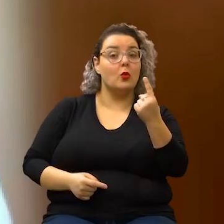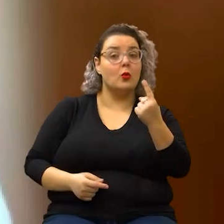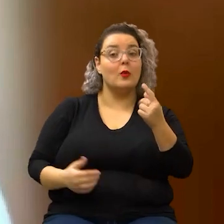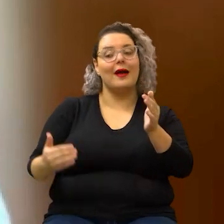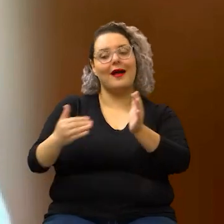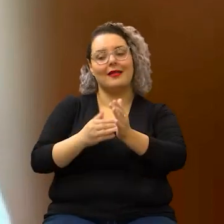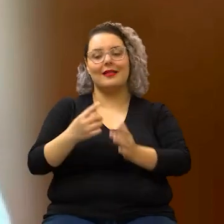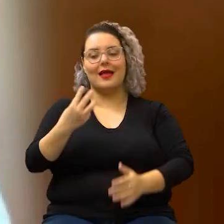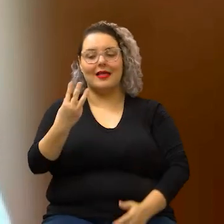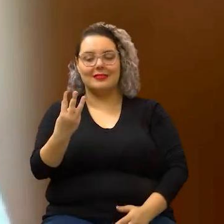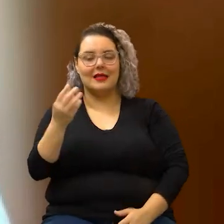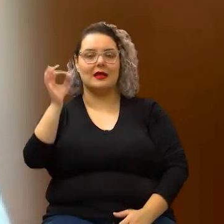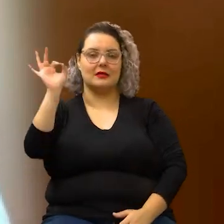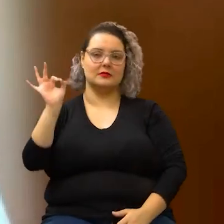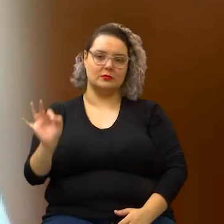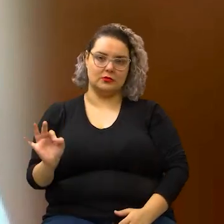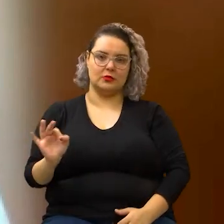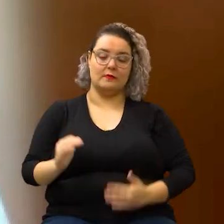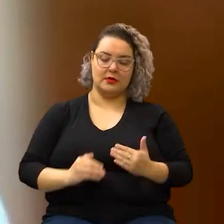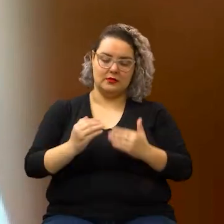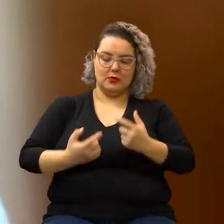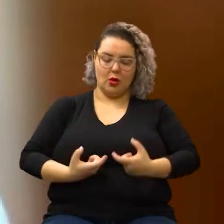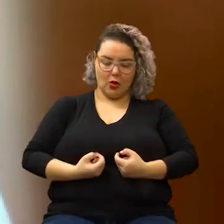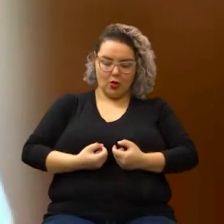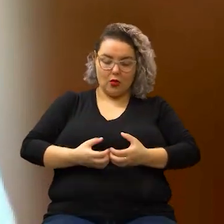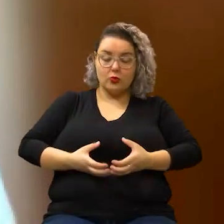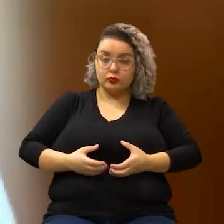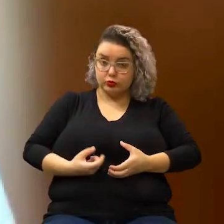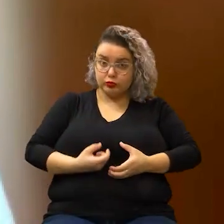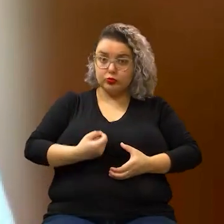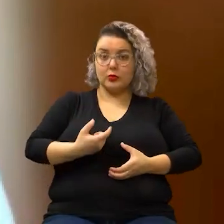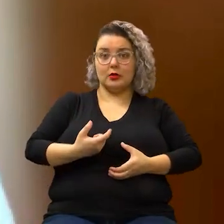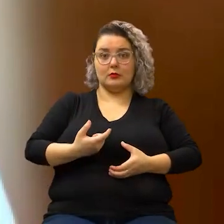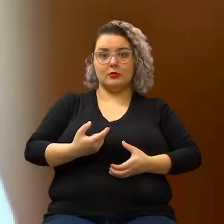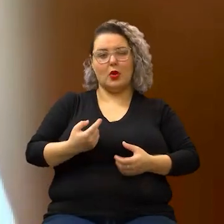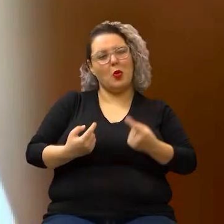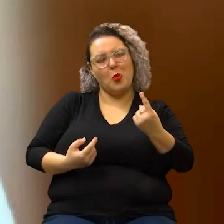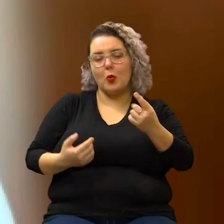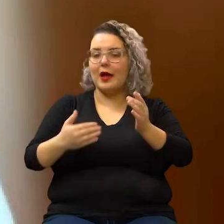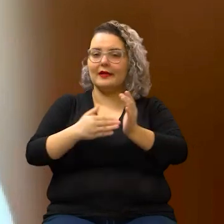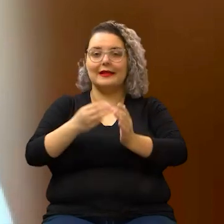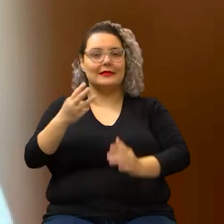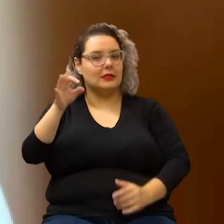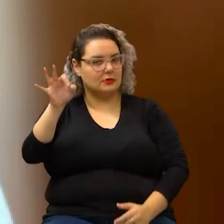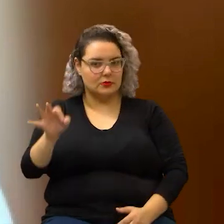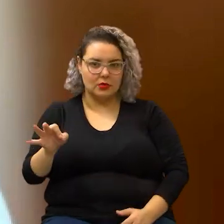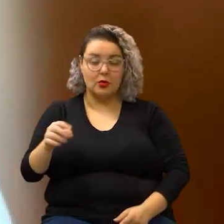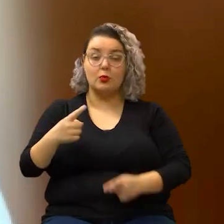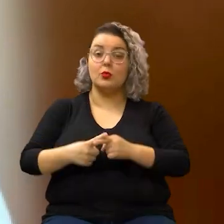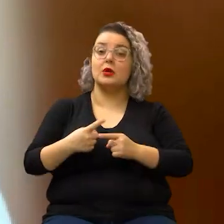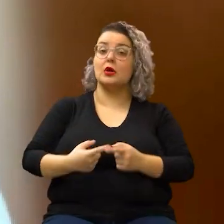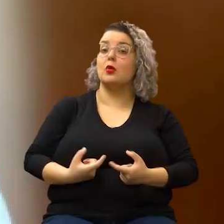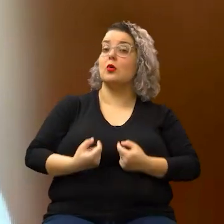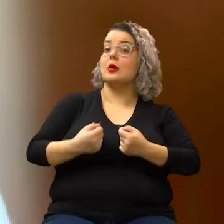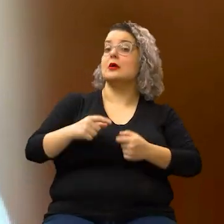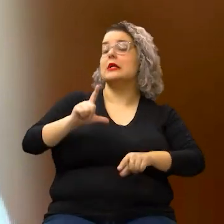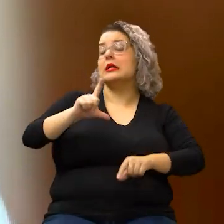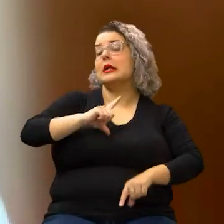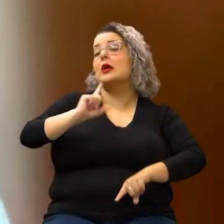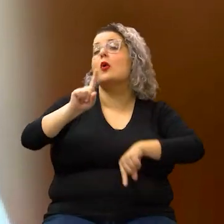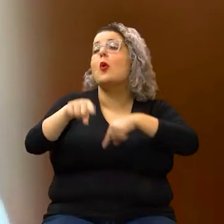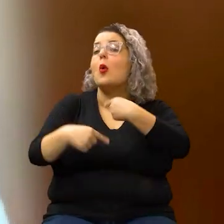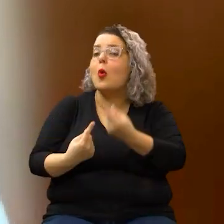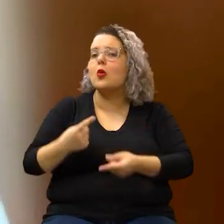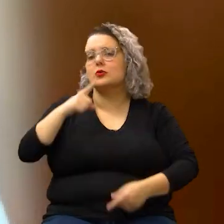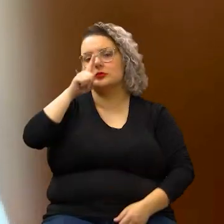a 3% que desenvolverá o câncer gástrico. Porque o câncer, ele tem outros fatores de risco além da